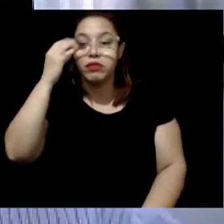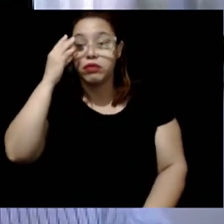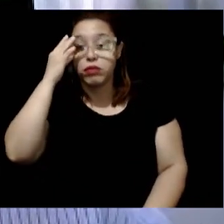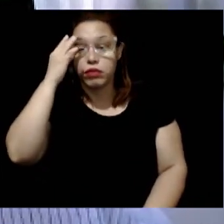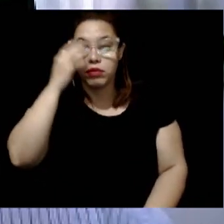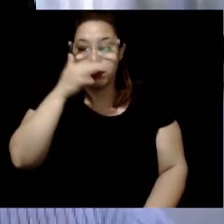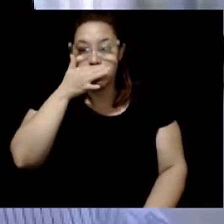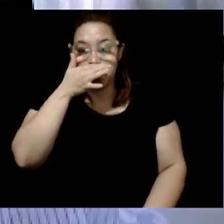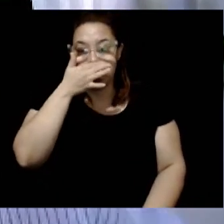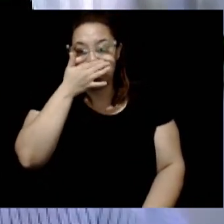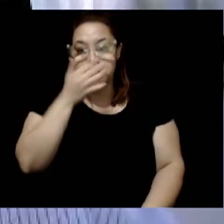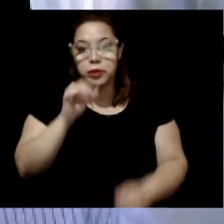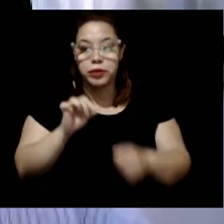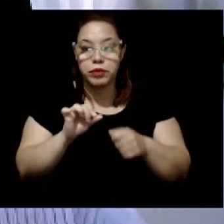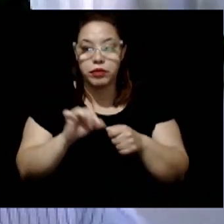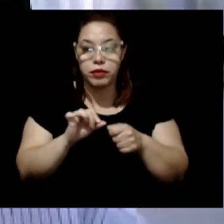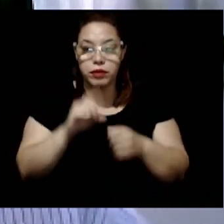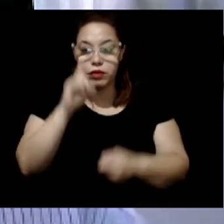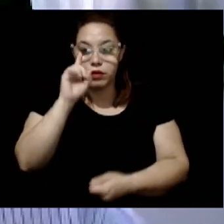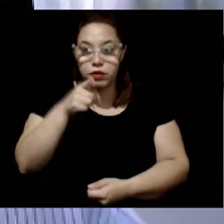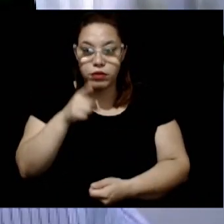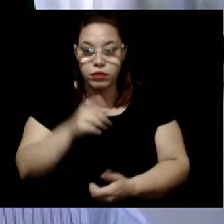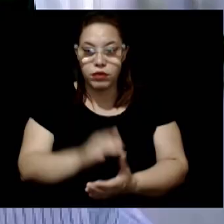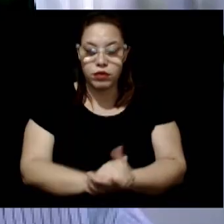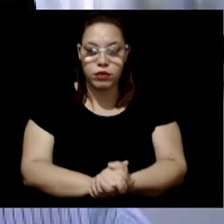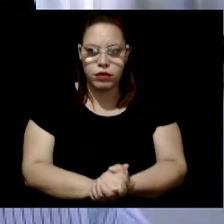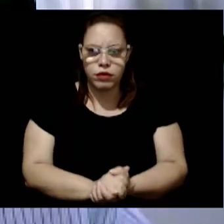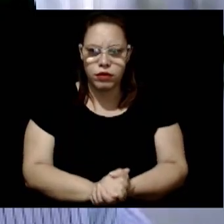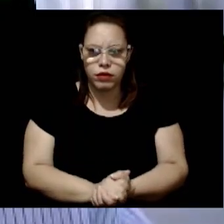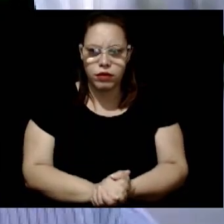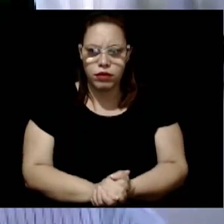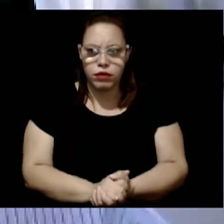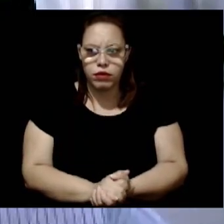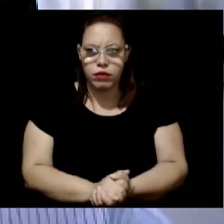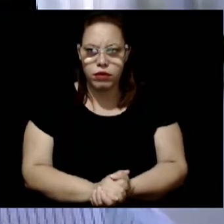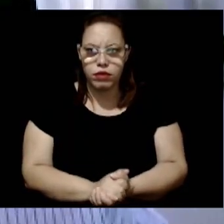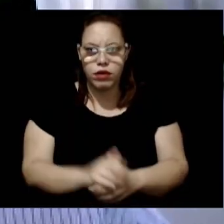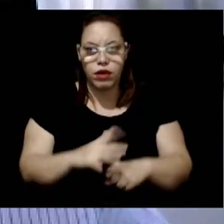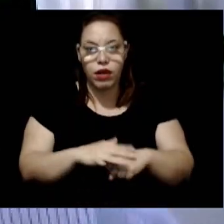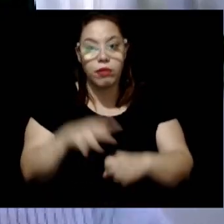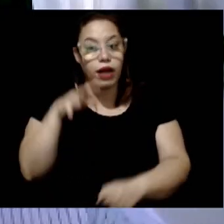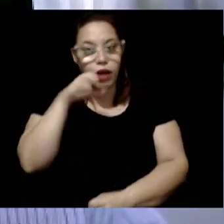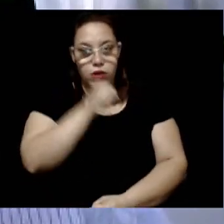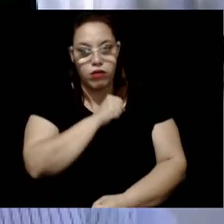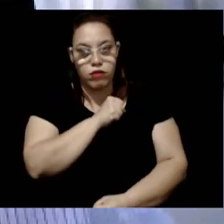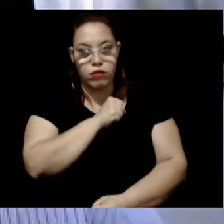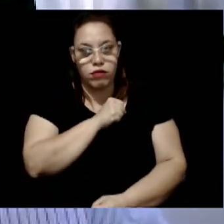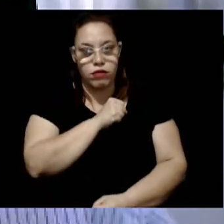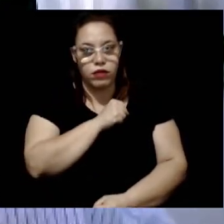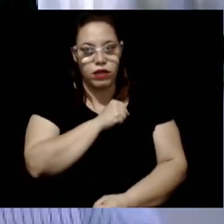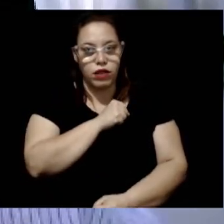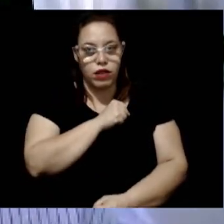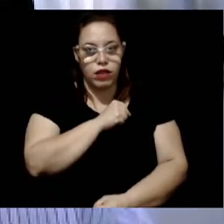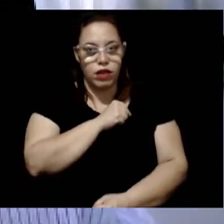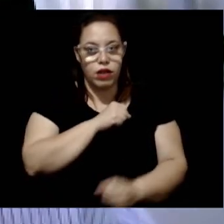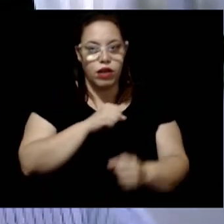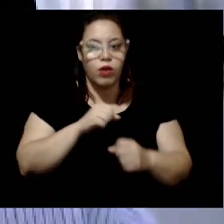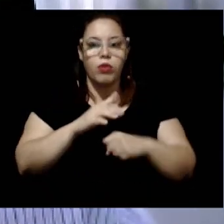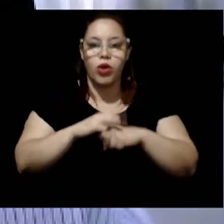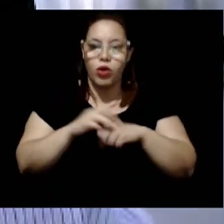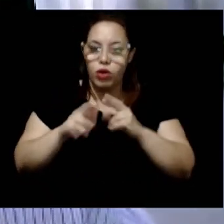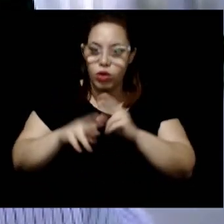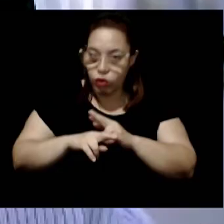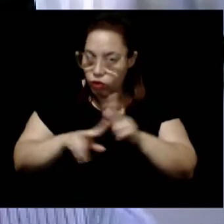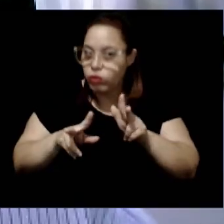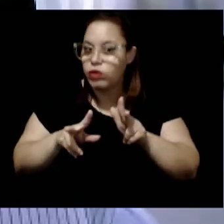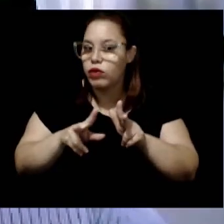para diagnosticar ou pelo menos descartar essas doenças mais raras. Mas é uma doença muito diferente. Essa diversidade eu acho